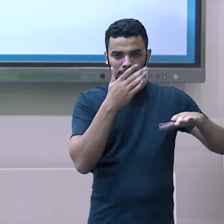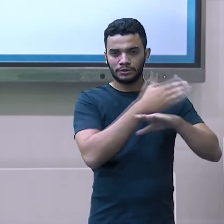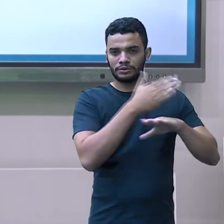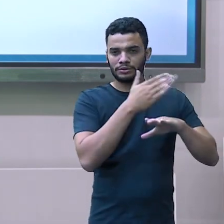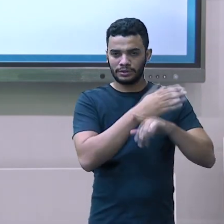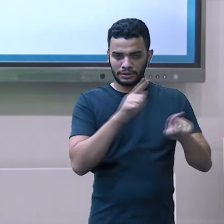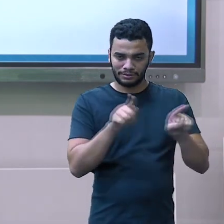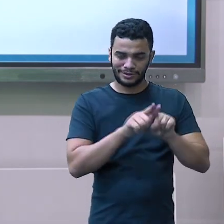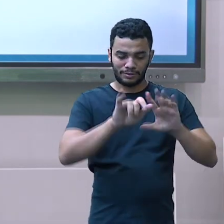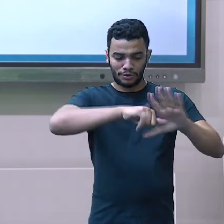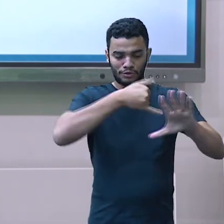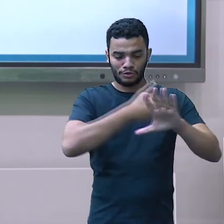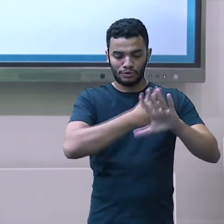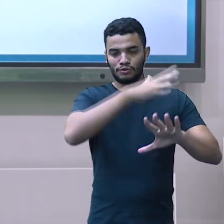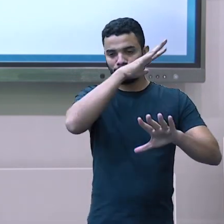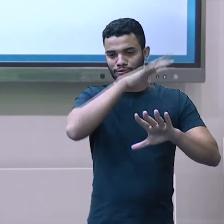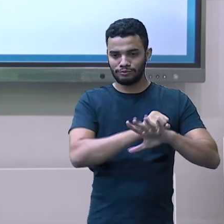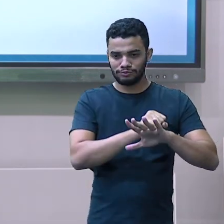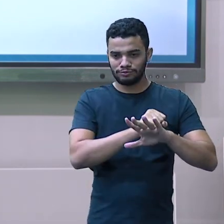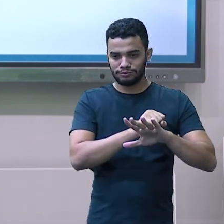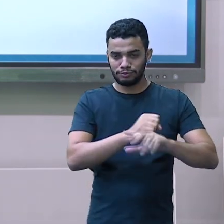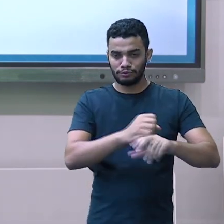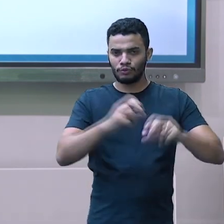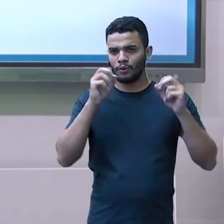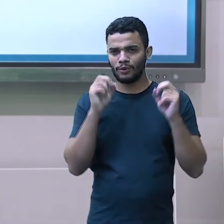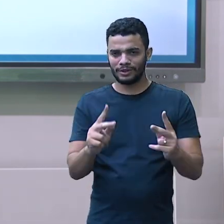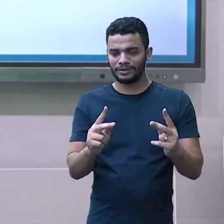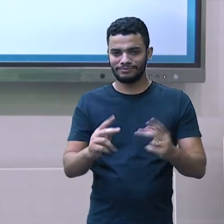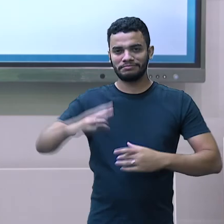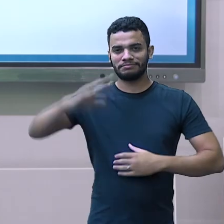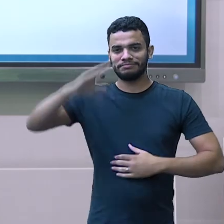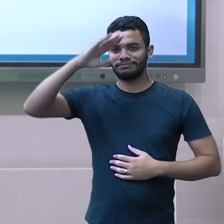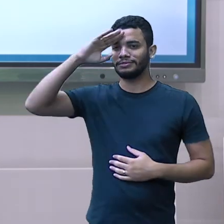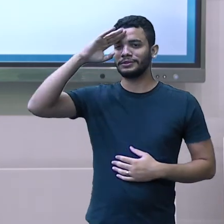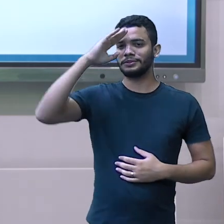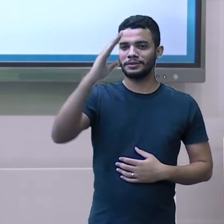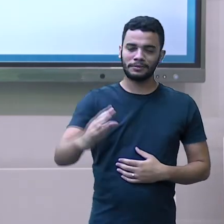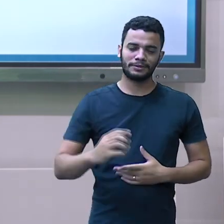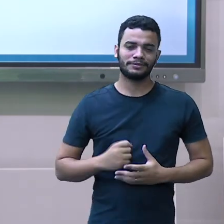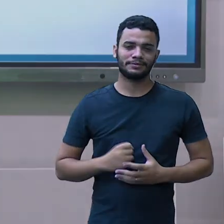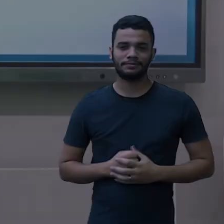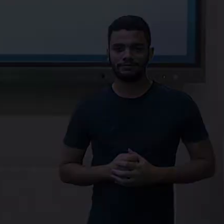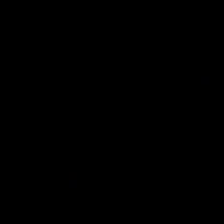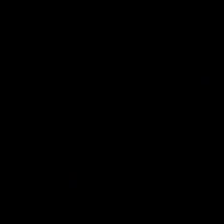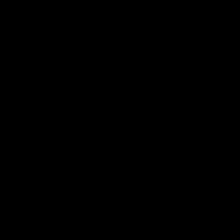e se inscreva em nosso canal do YouTube SMED-GV. Tchau, pessoal!